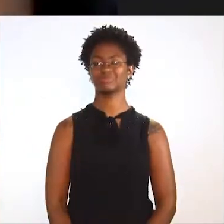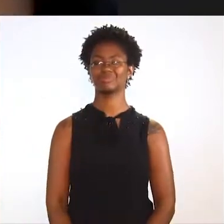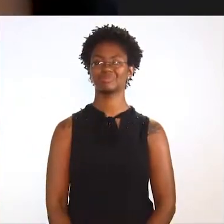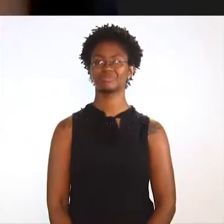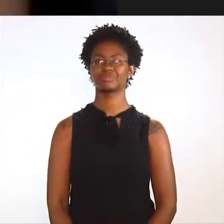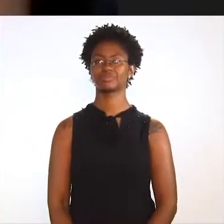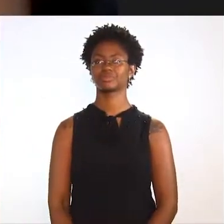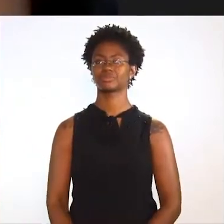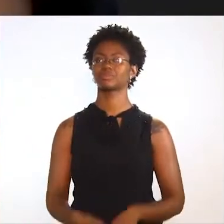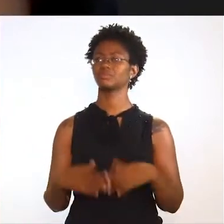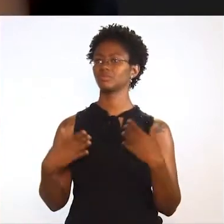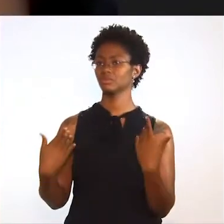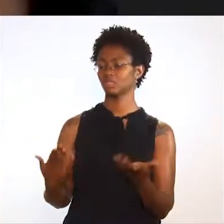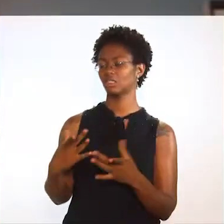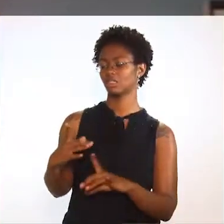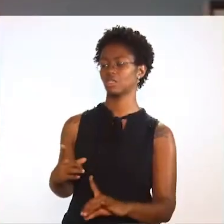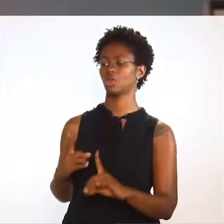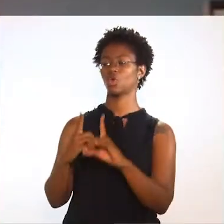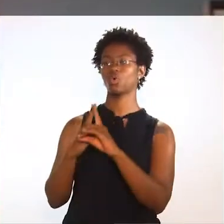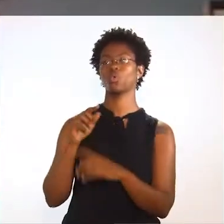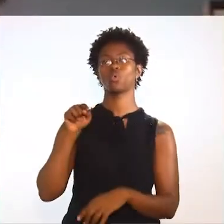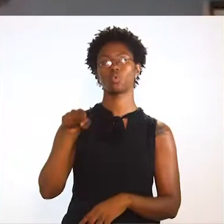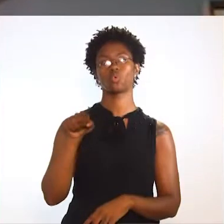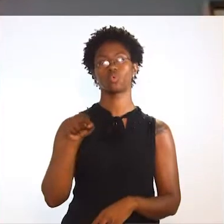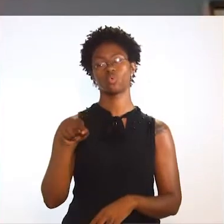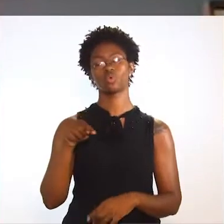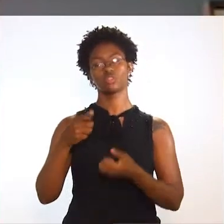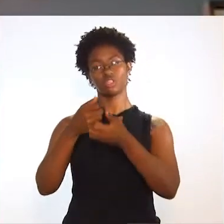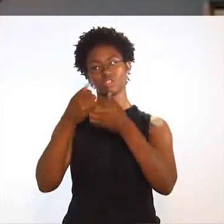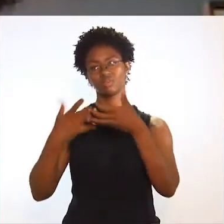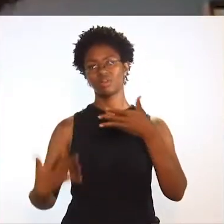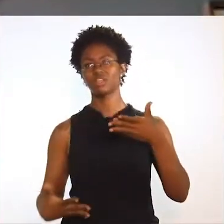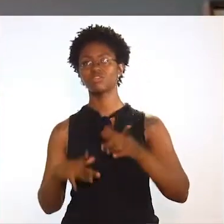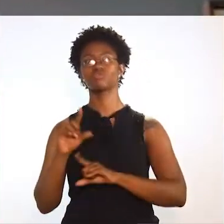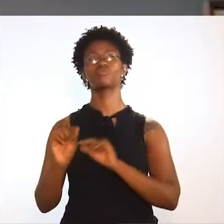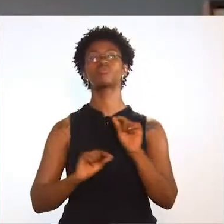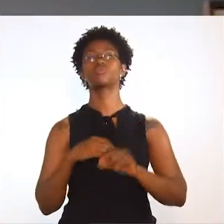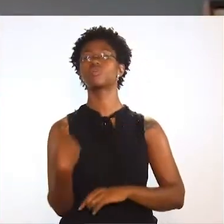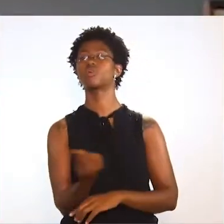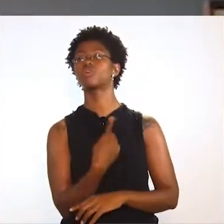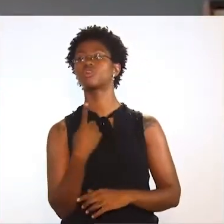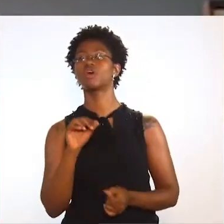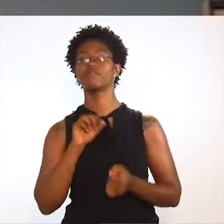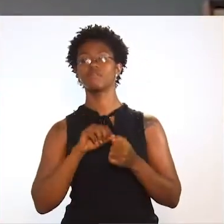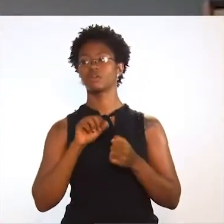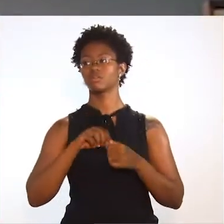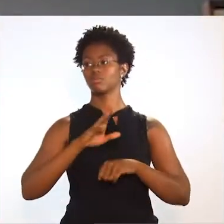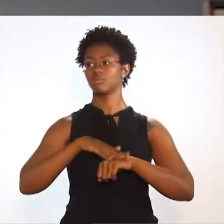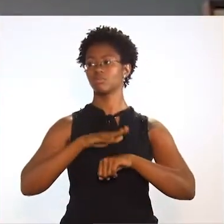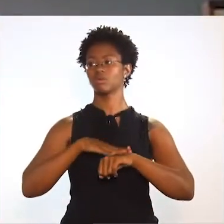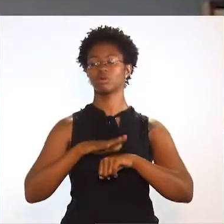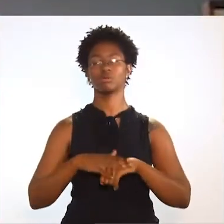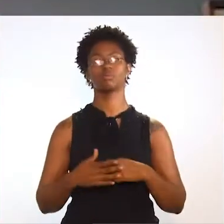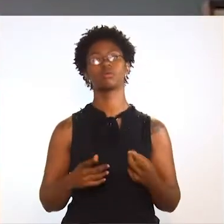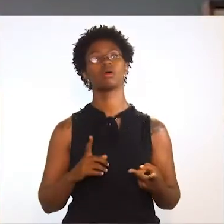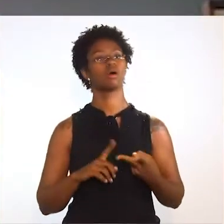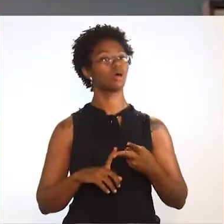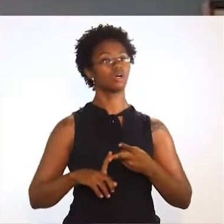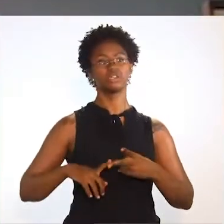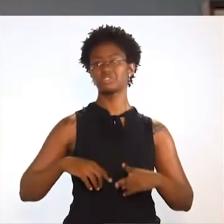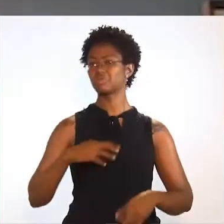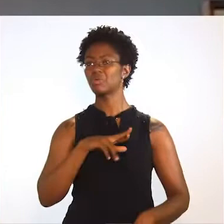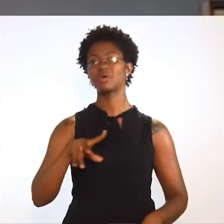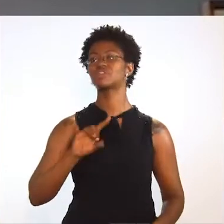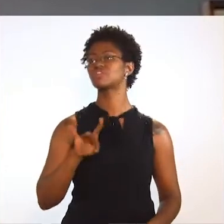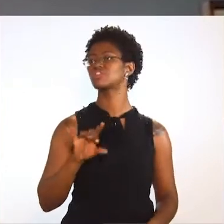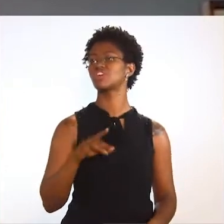gente. Esse encontro, né, e a definição do que exatamente a gente está fazendo, muito não só